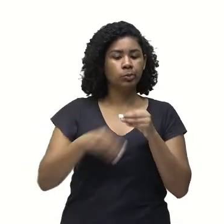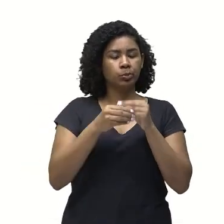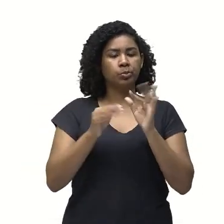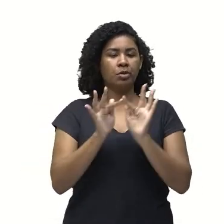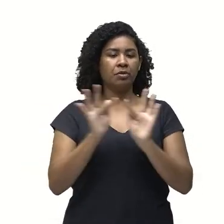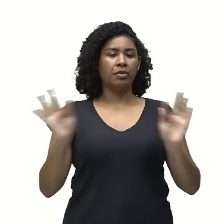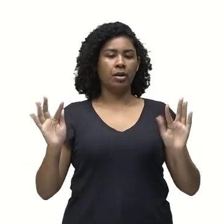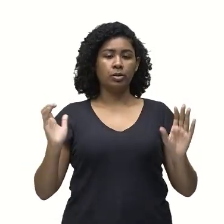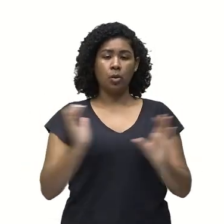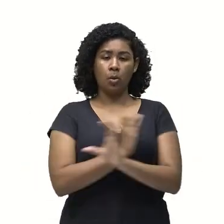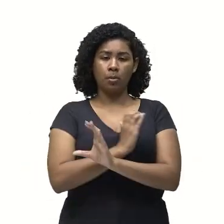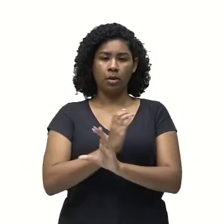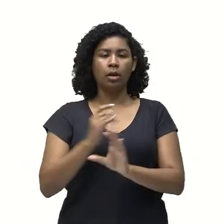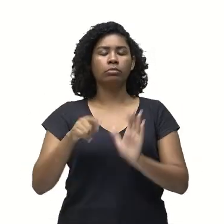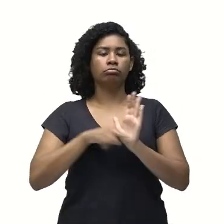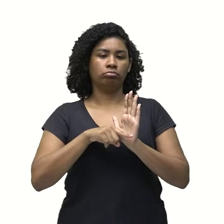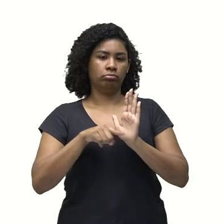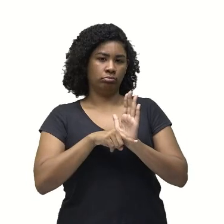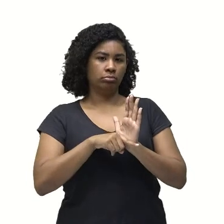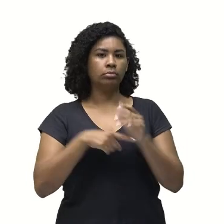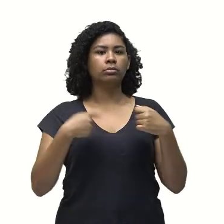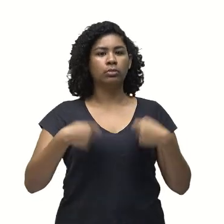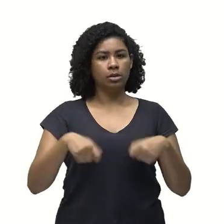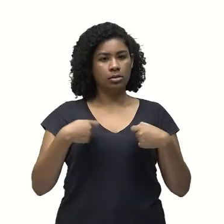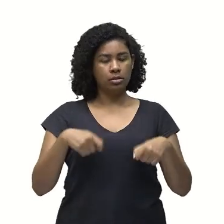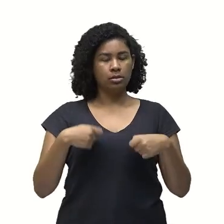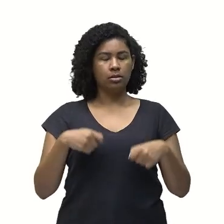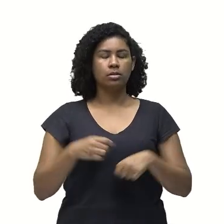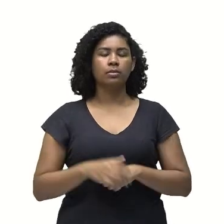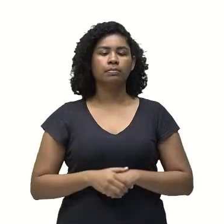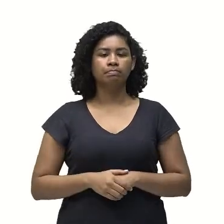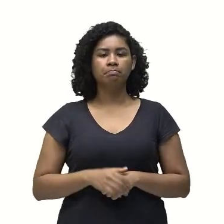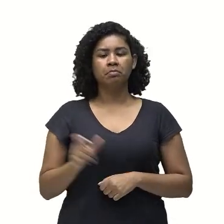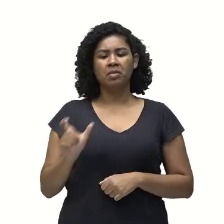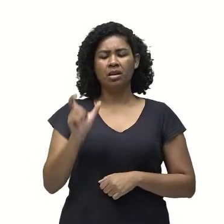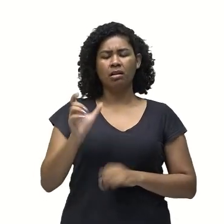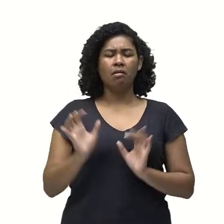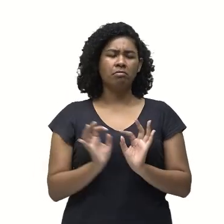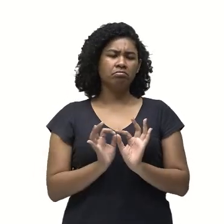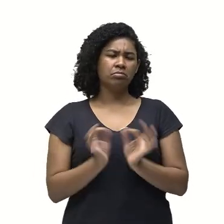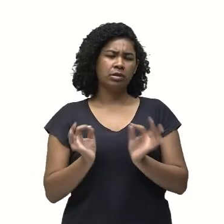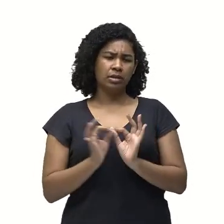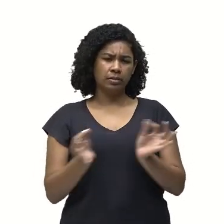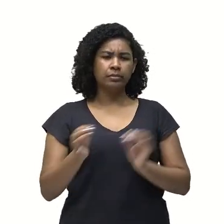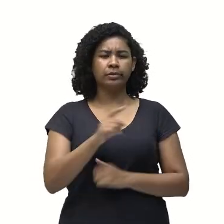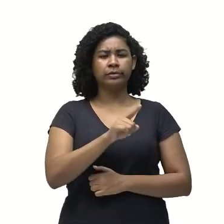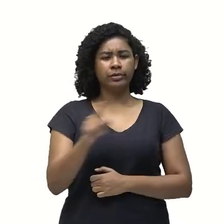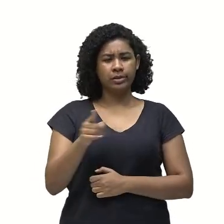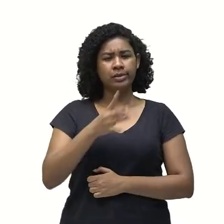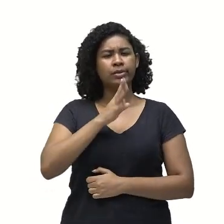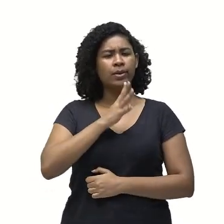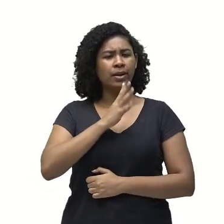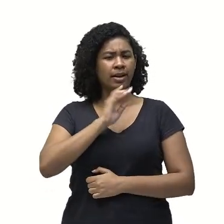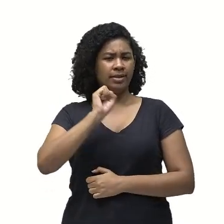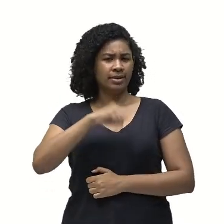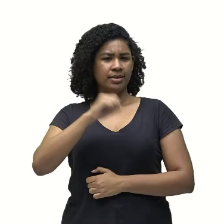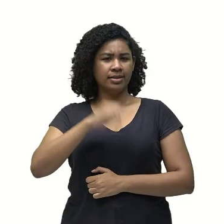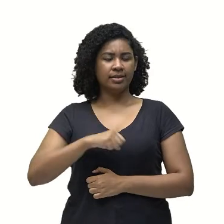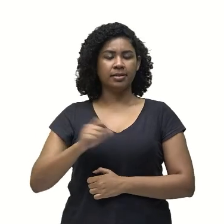ficar com uma ideia de negação, de negativa. Uma palavra muito simples, que você com certeza conhece, que é a